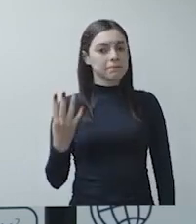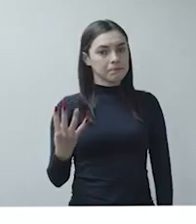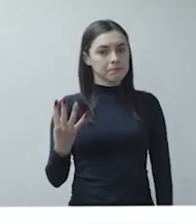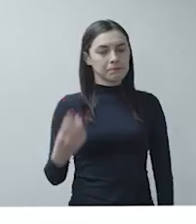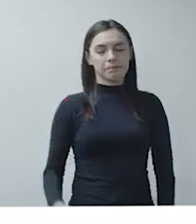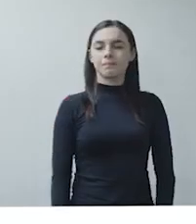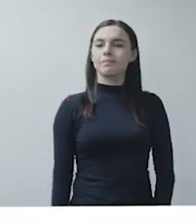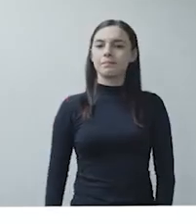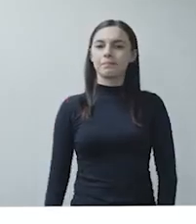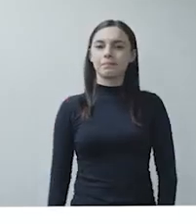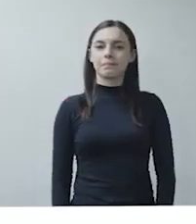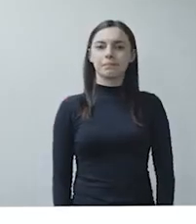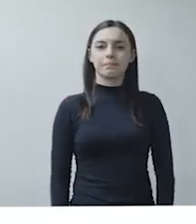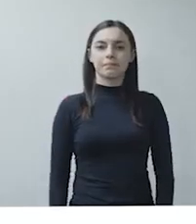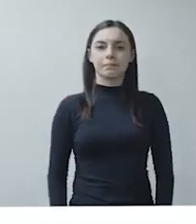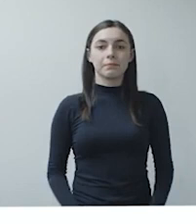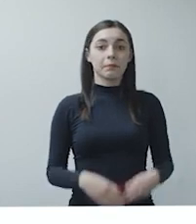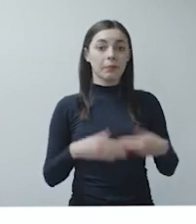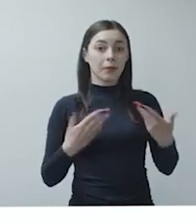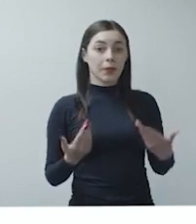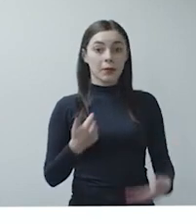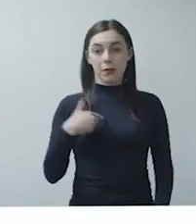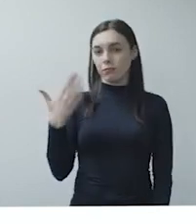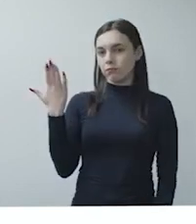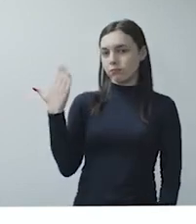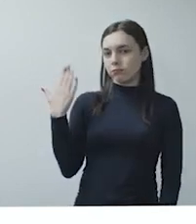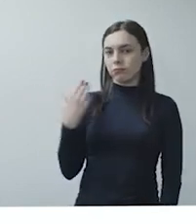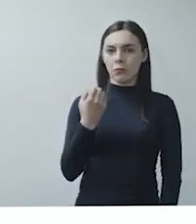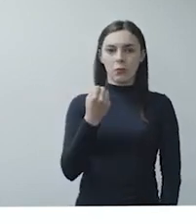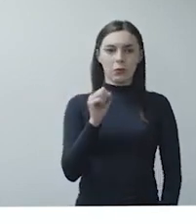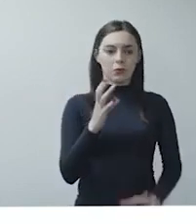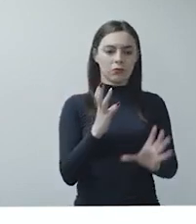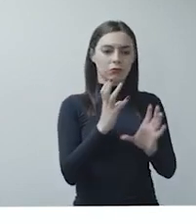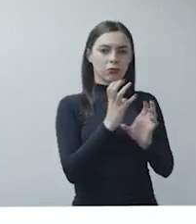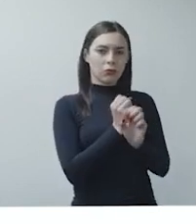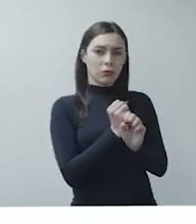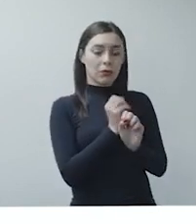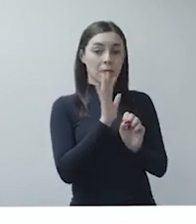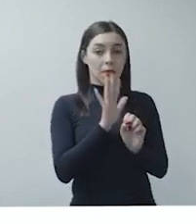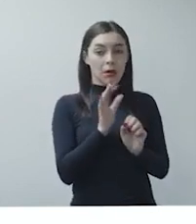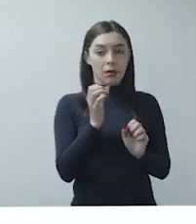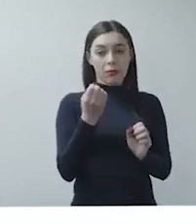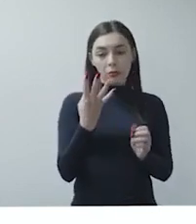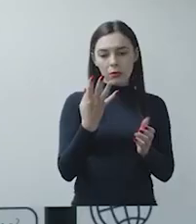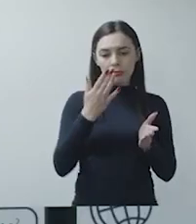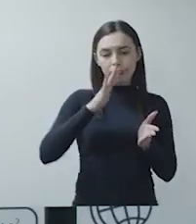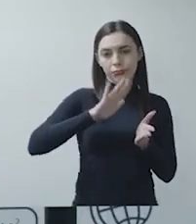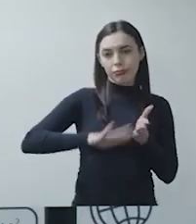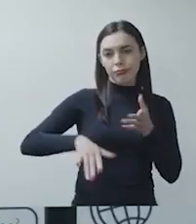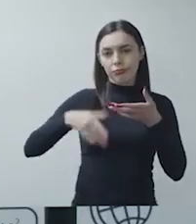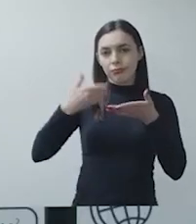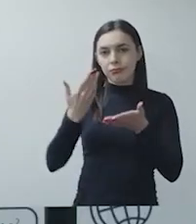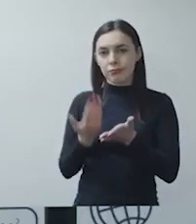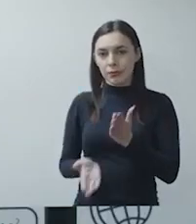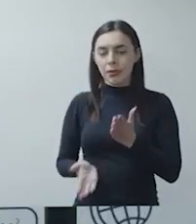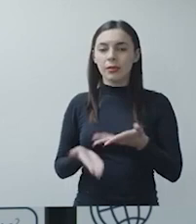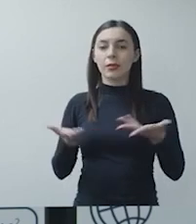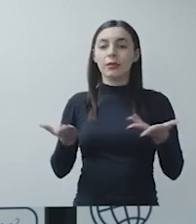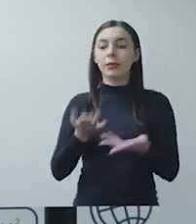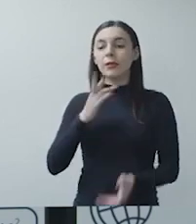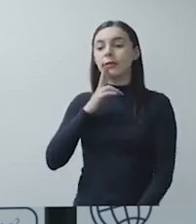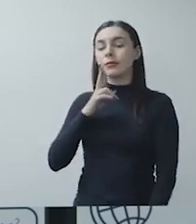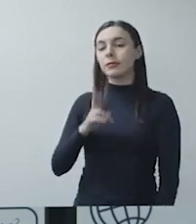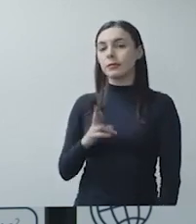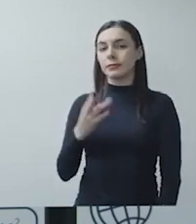4. Então, eu tinha 8 balões e eu perdi 4. Então, o